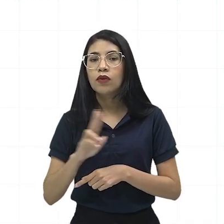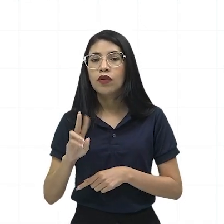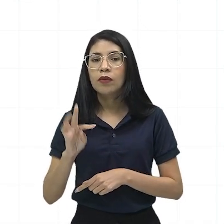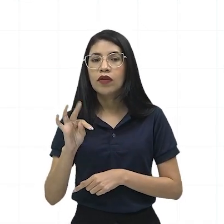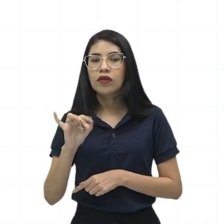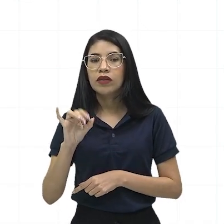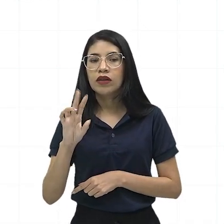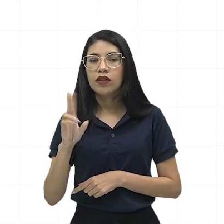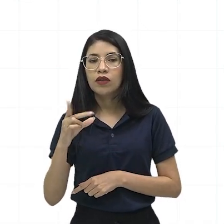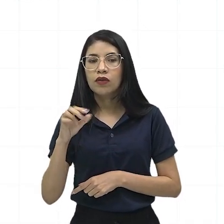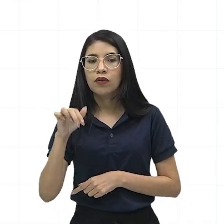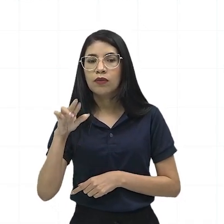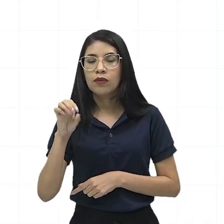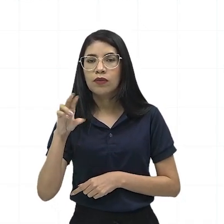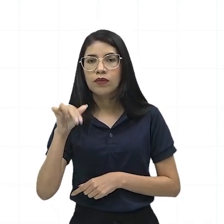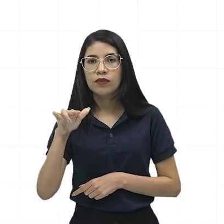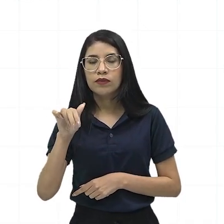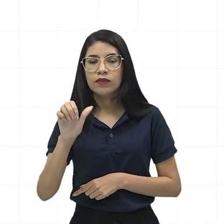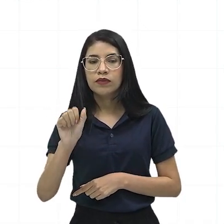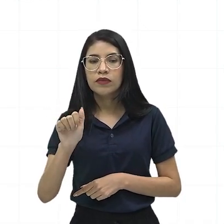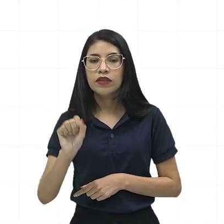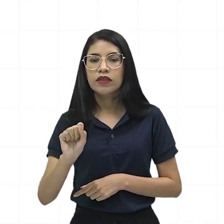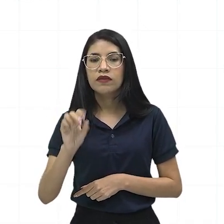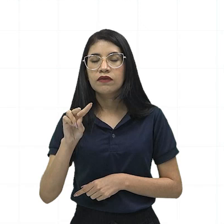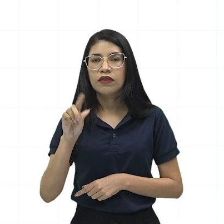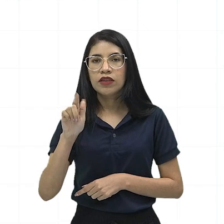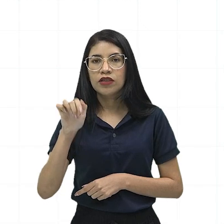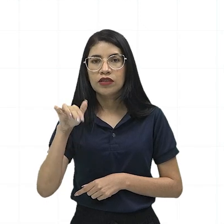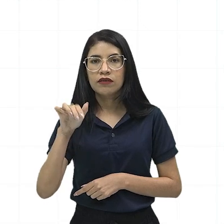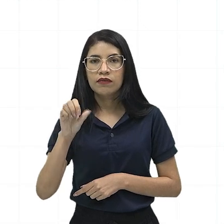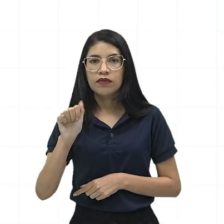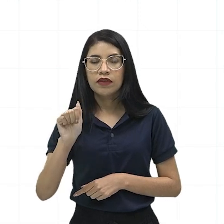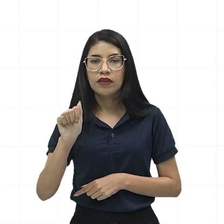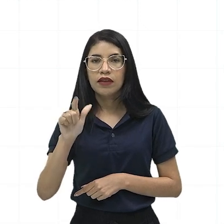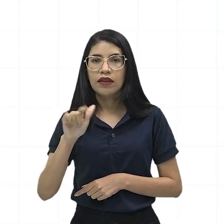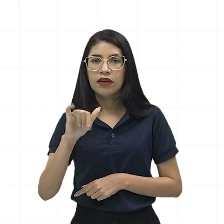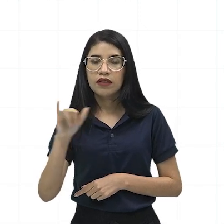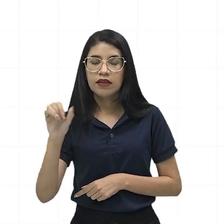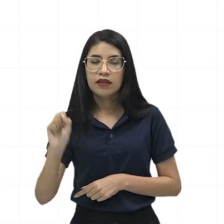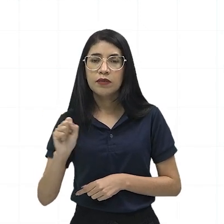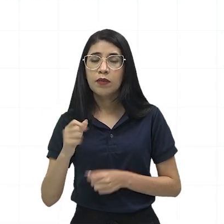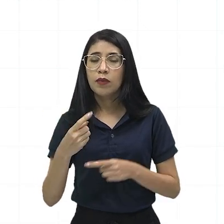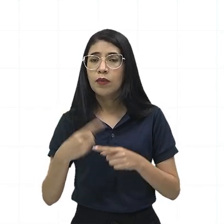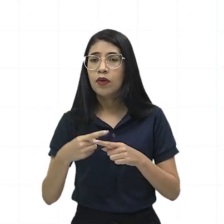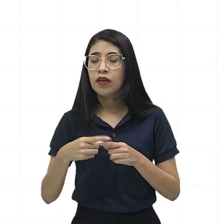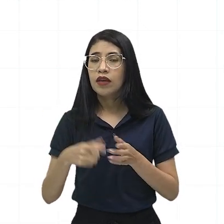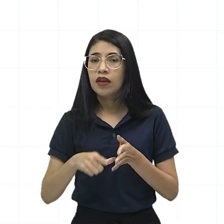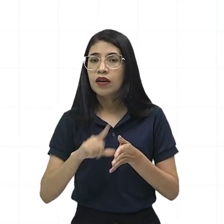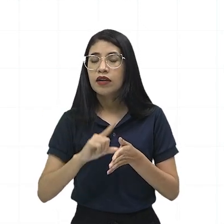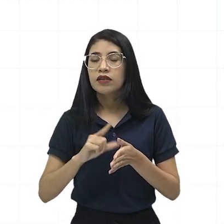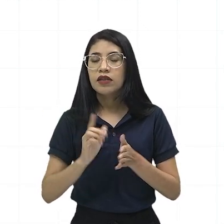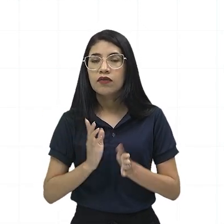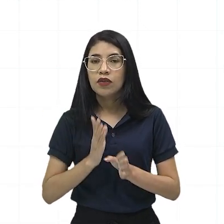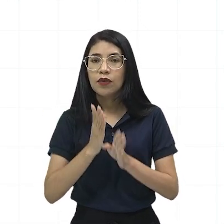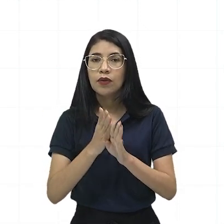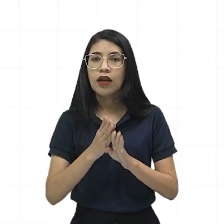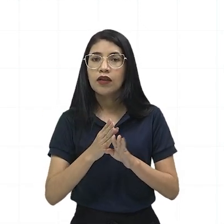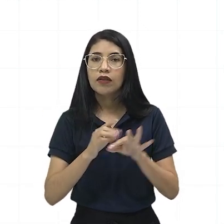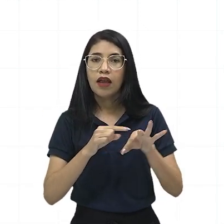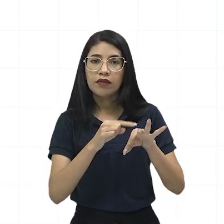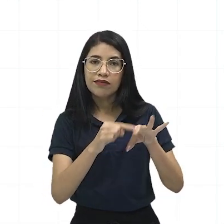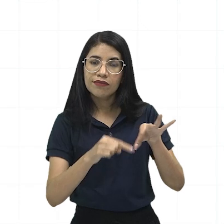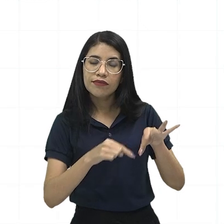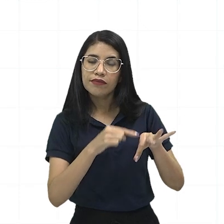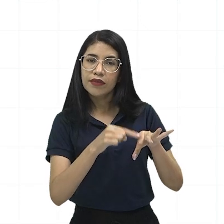é Trichomonas vaginalis. Foi batizado assim porque primariamente ele foi encontrado, né, na região